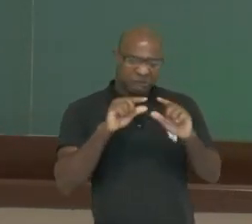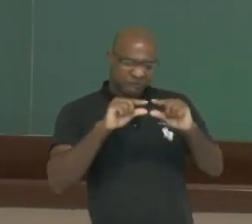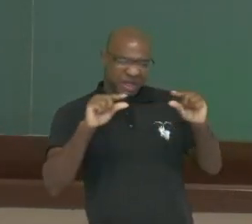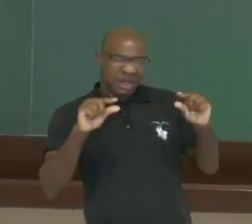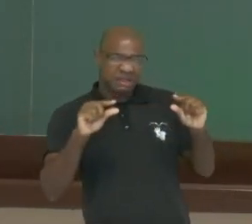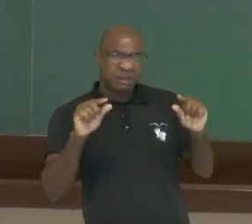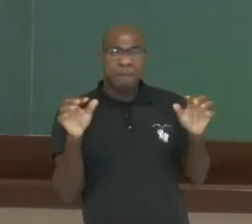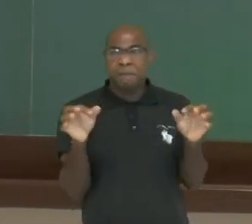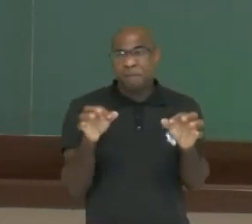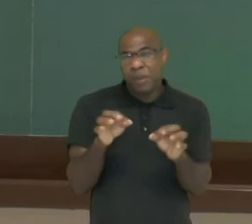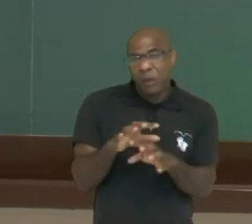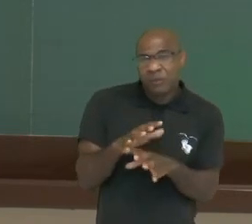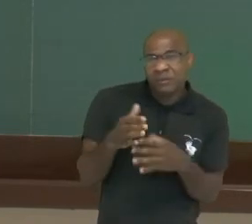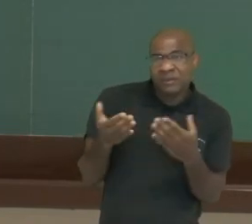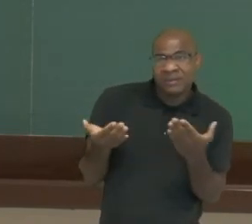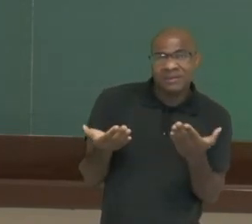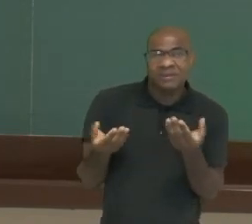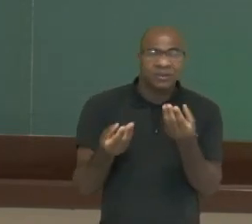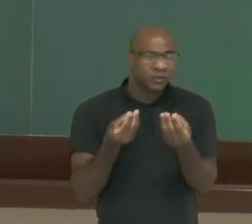deixa o texto,